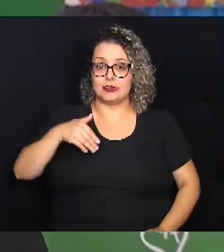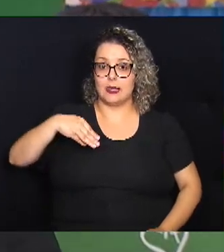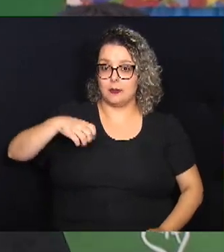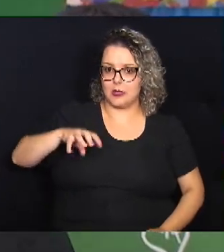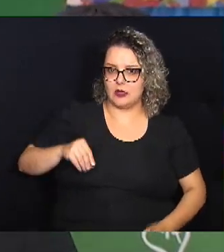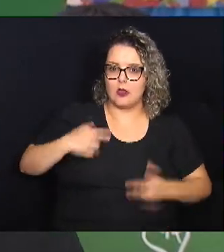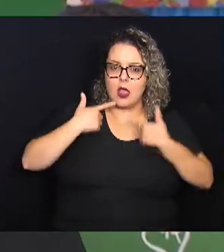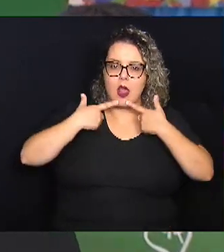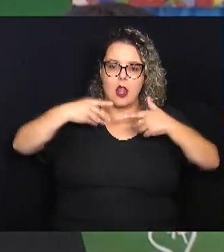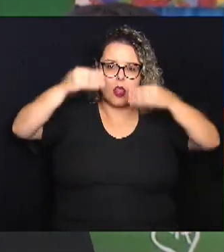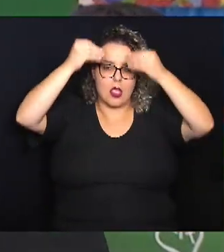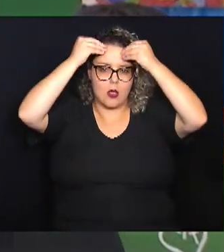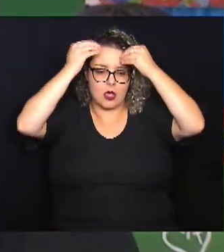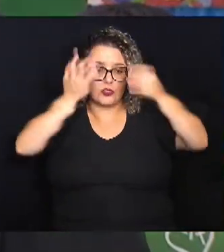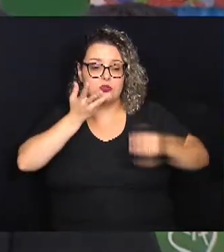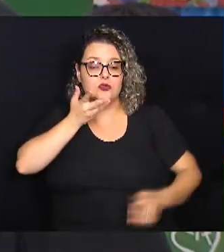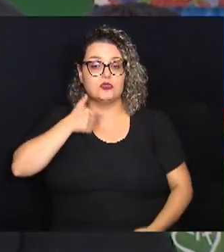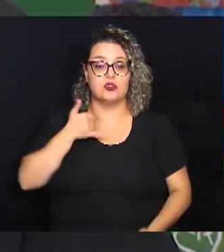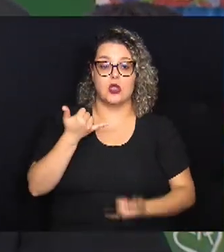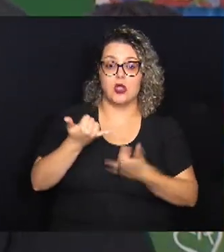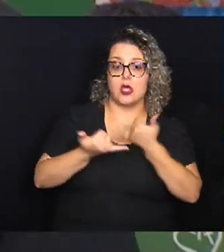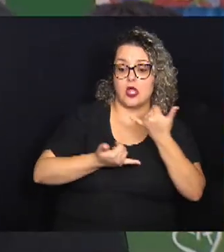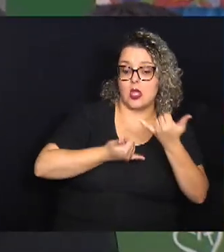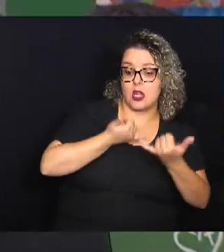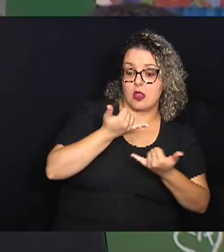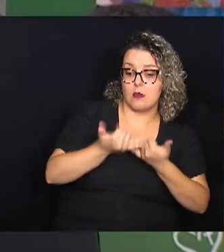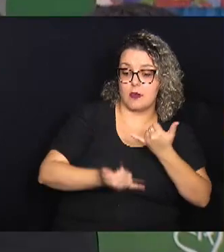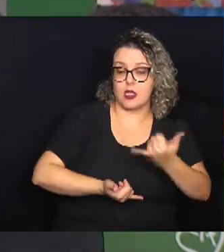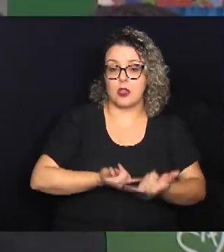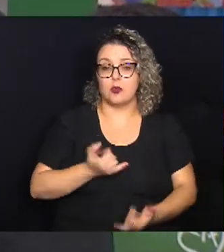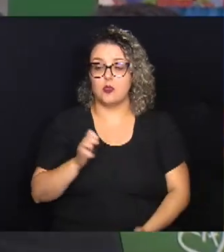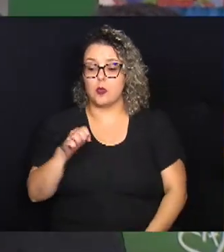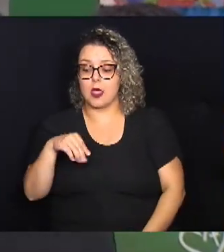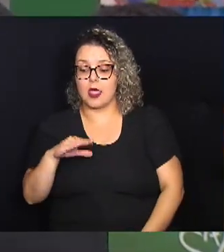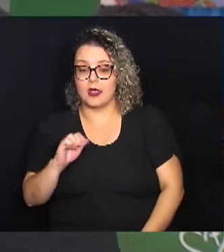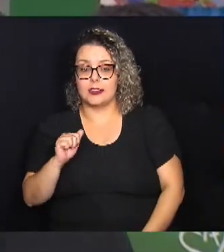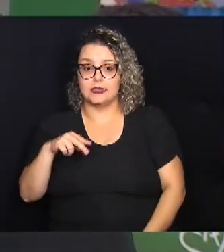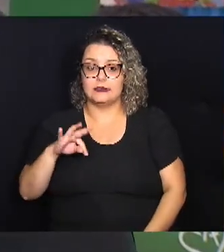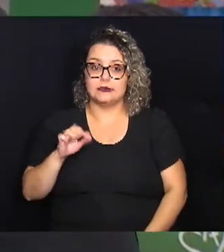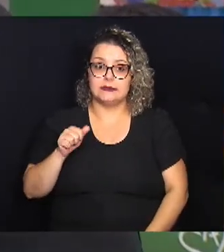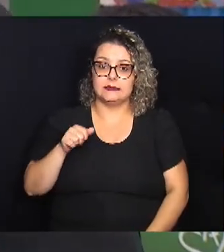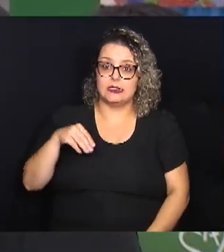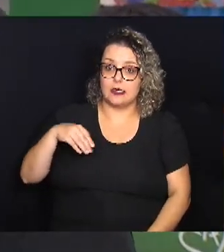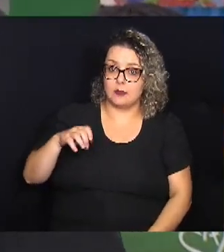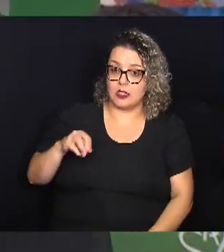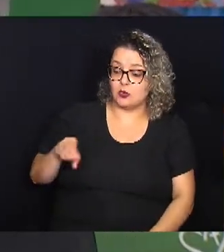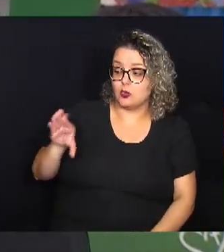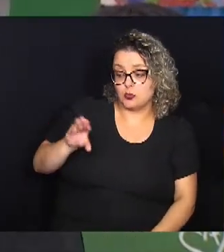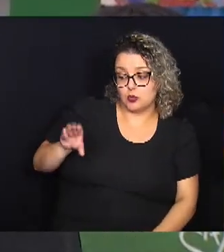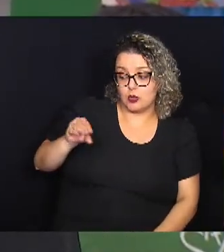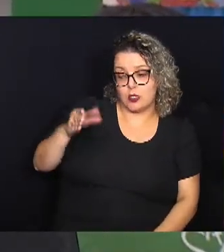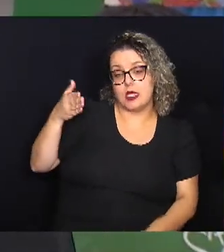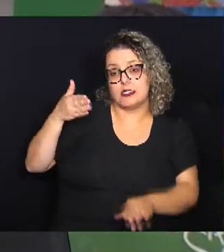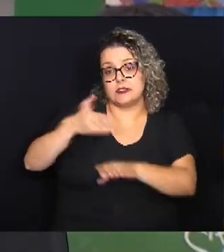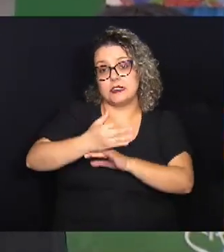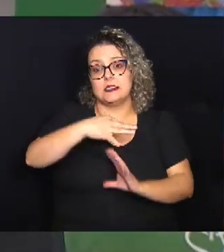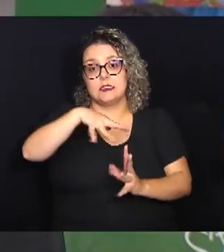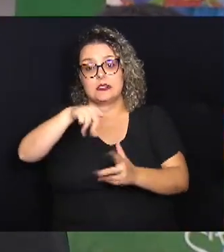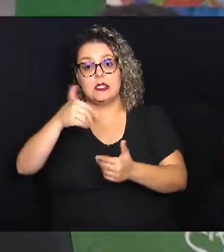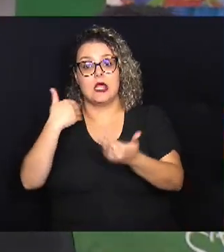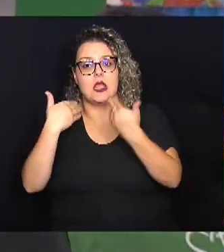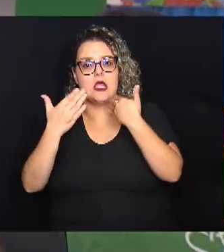linguagem da brincadeira, do encantamento. Então, o fantoche acessa esse mundo e